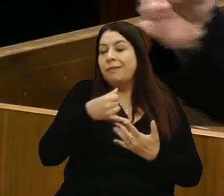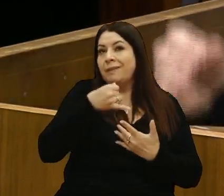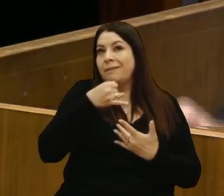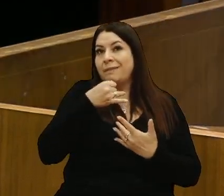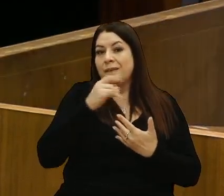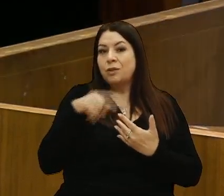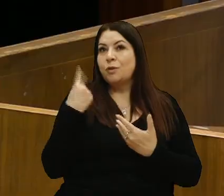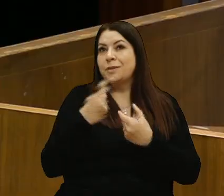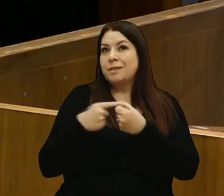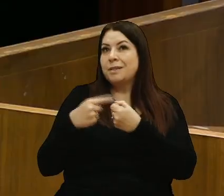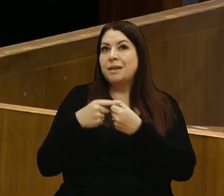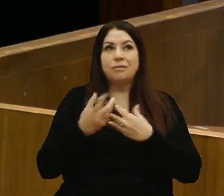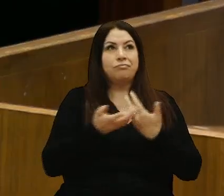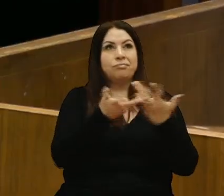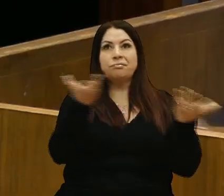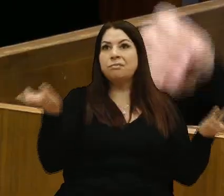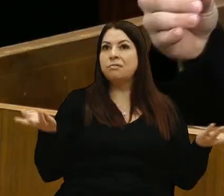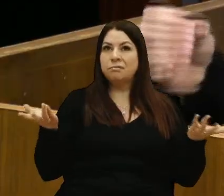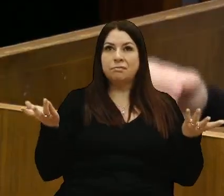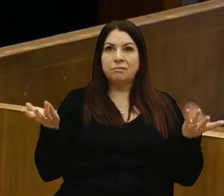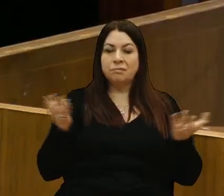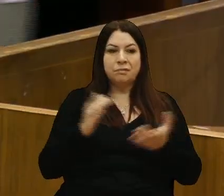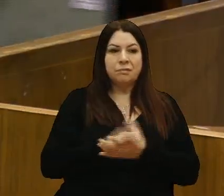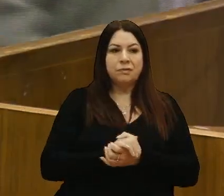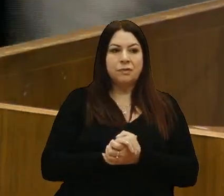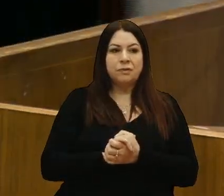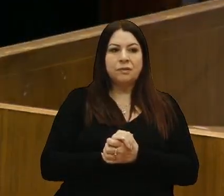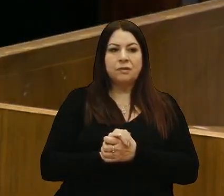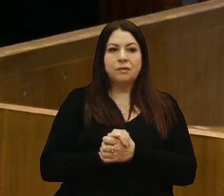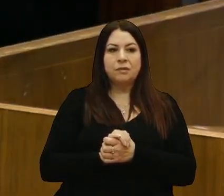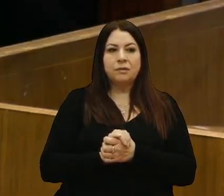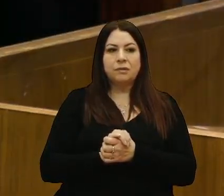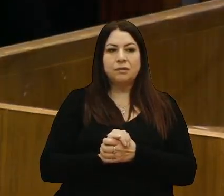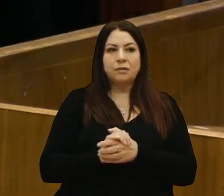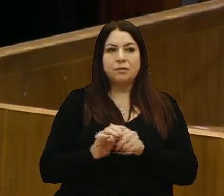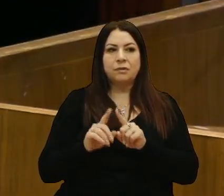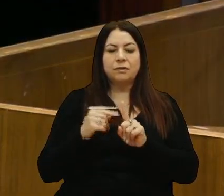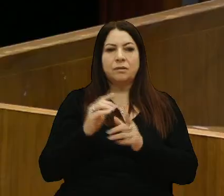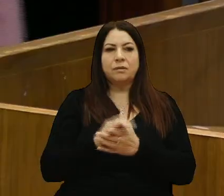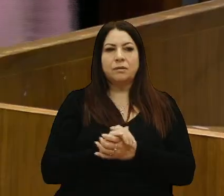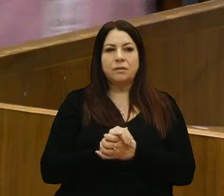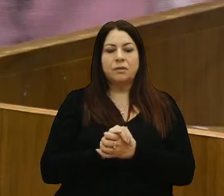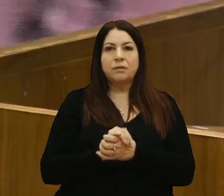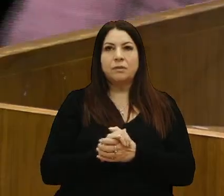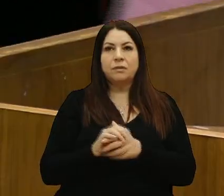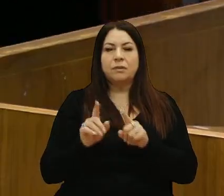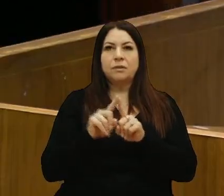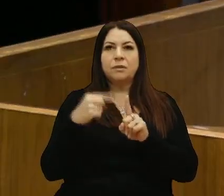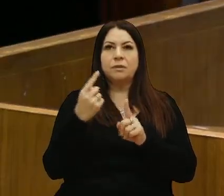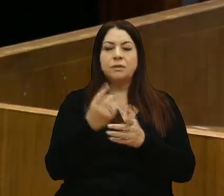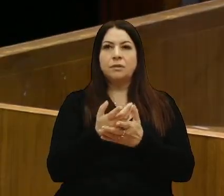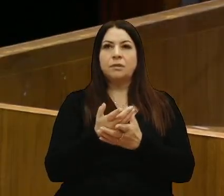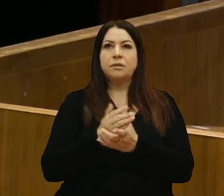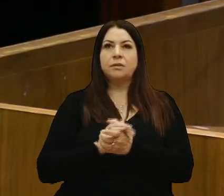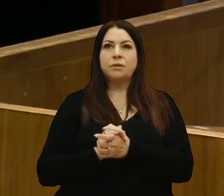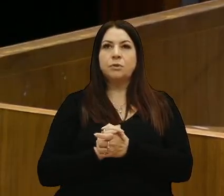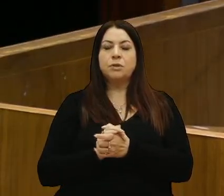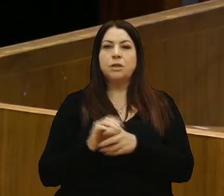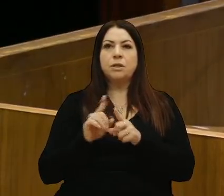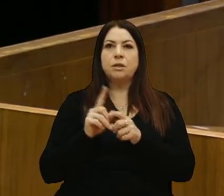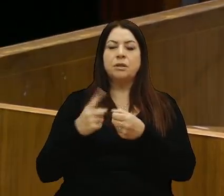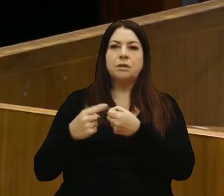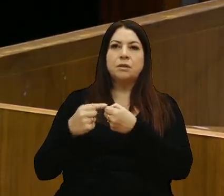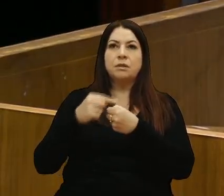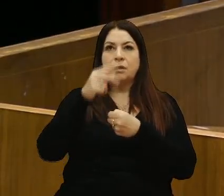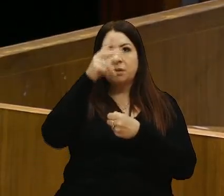infelizmente, a nossa cidade está entregue. E é lamentável porque a nossa educação, professores e professoras, municipal,